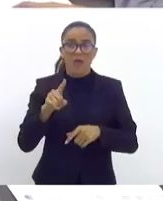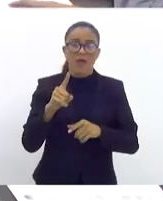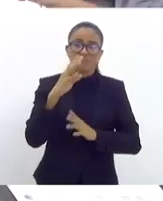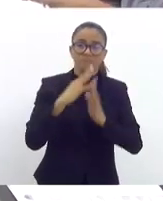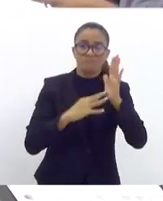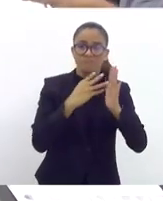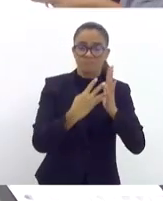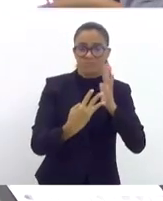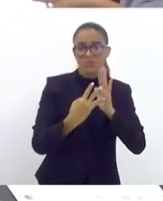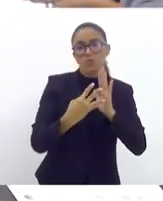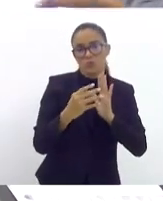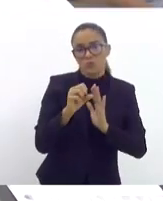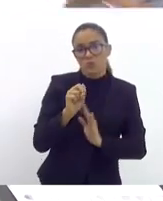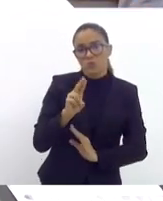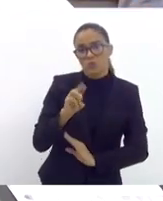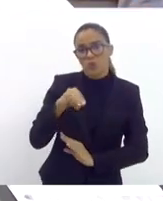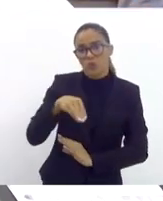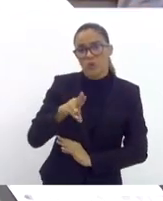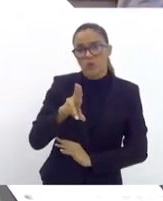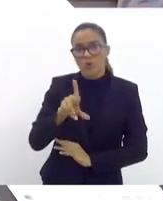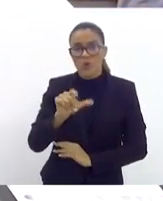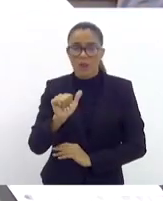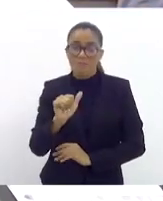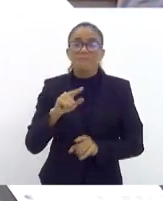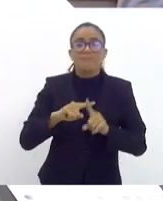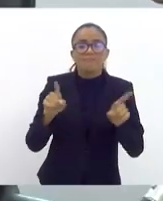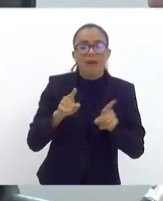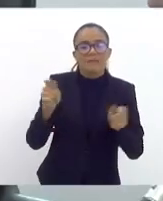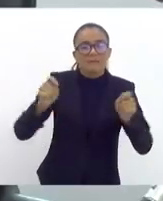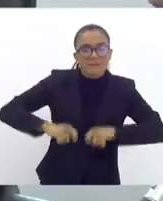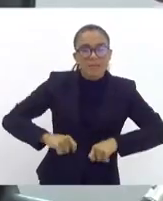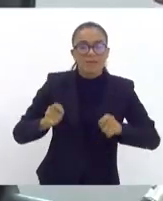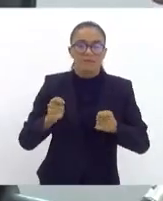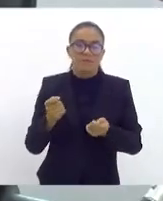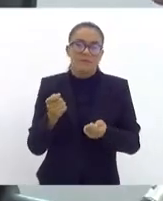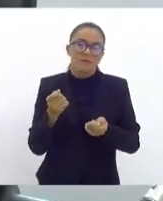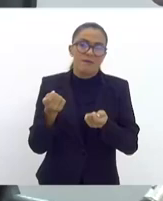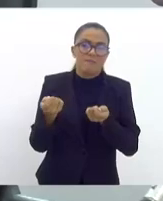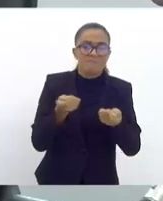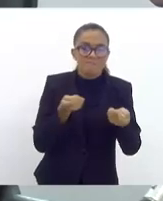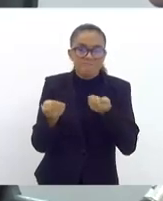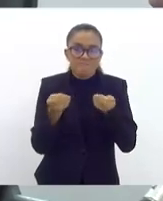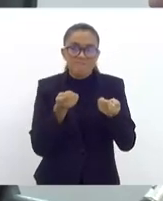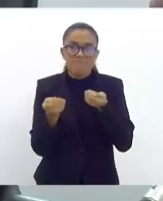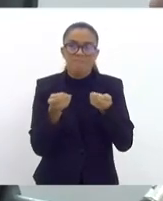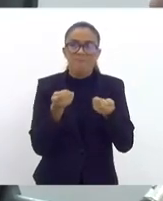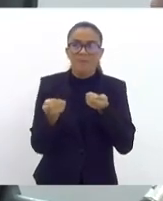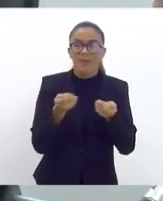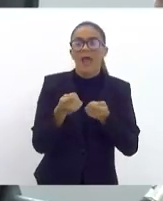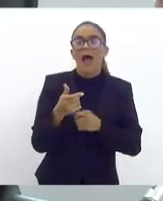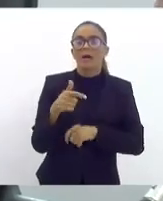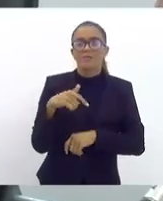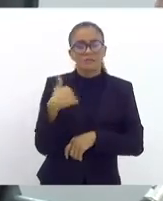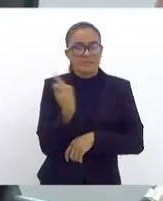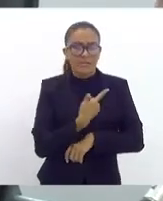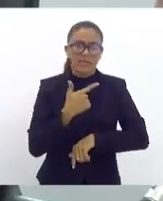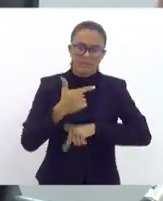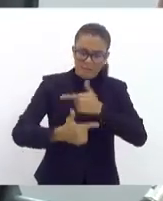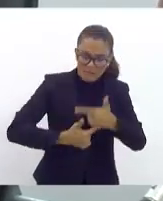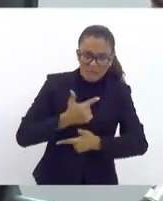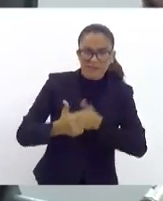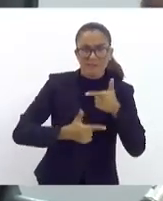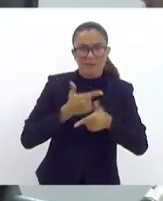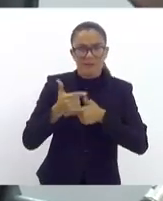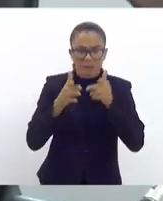Claro que não é algo obrigatório mas que serve de balizador para os colegas ao apresentarem projetos de lei Então a gente tem trabalhado nesse sentido e